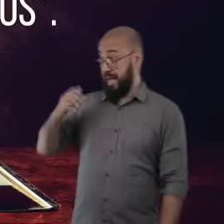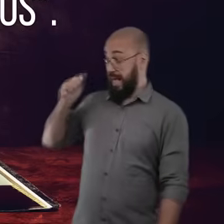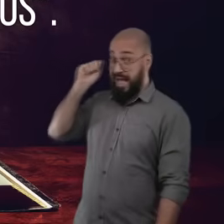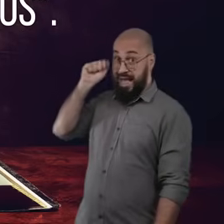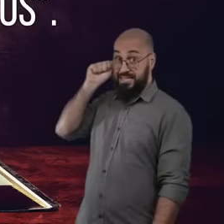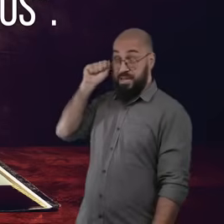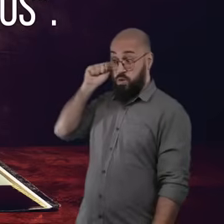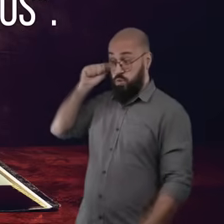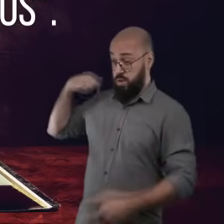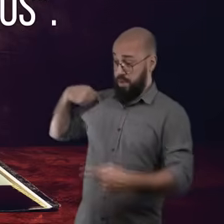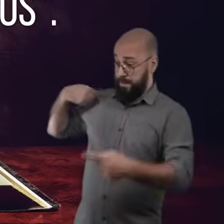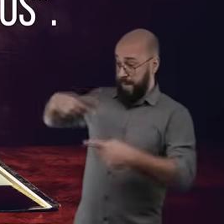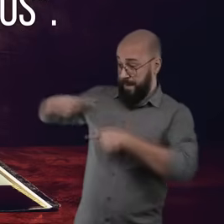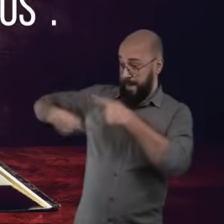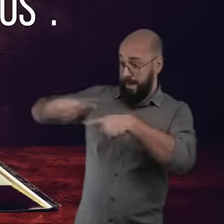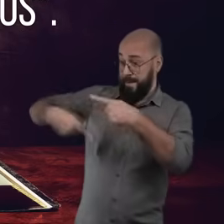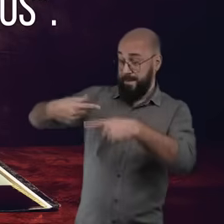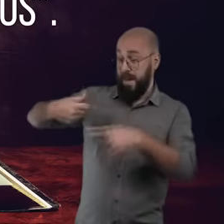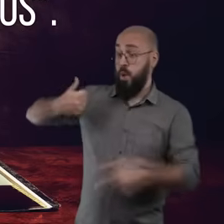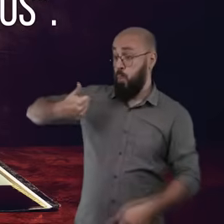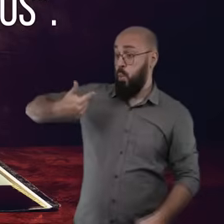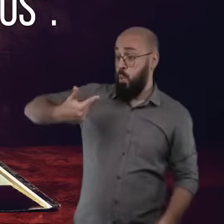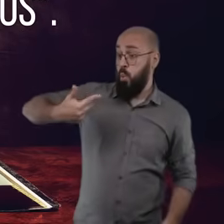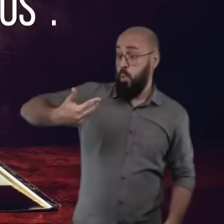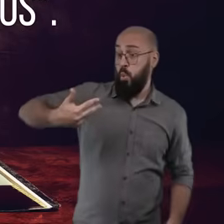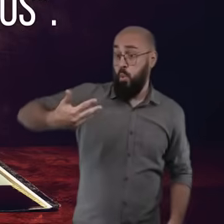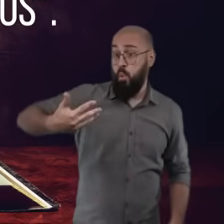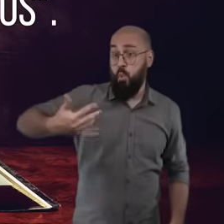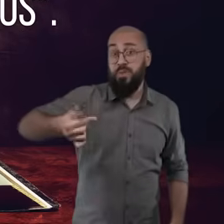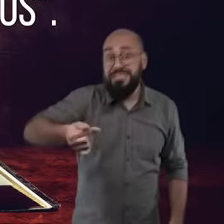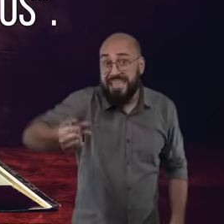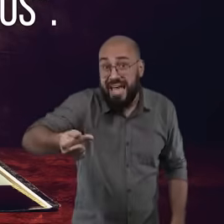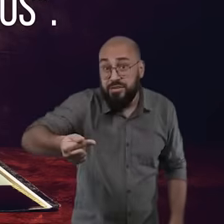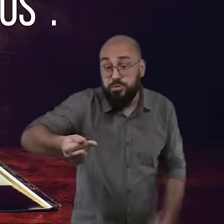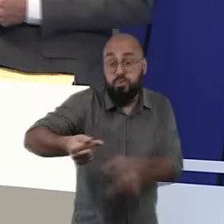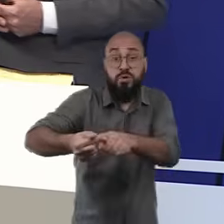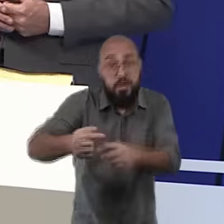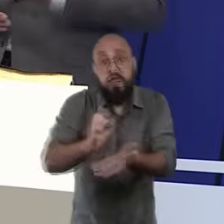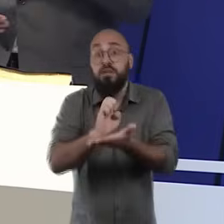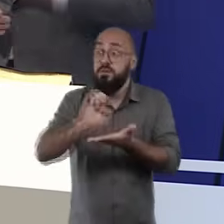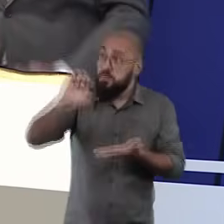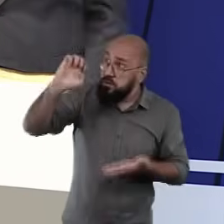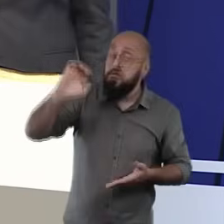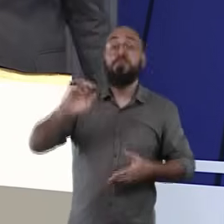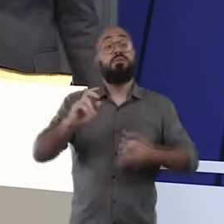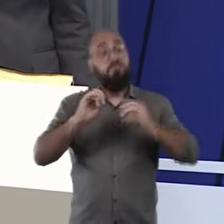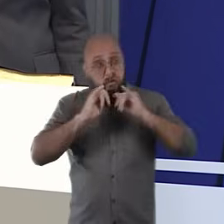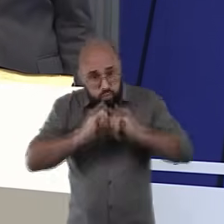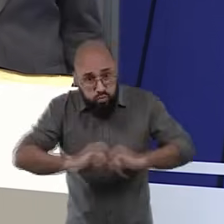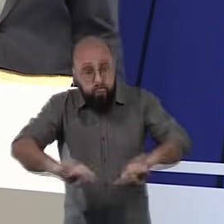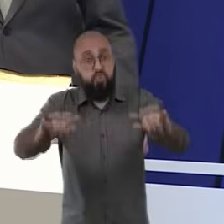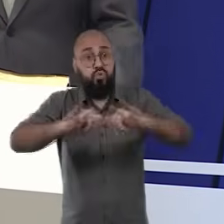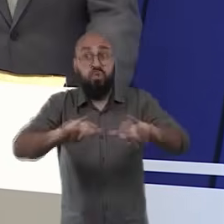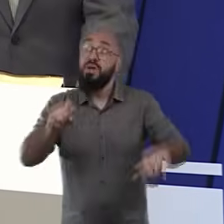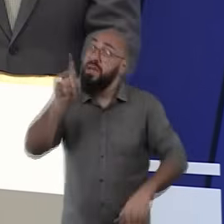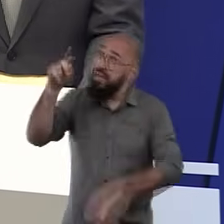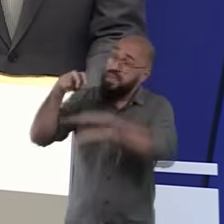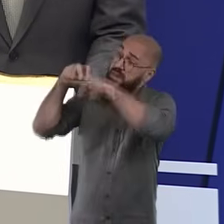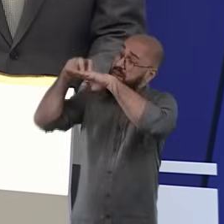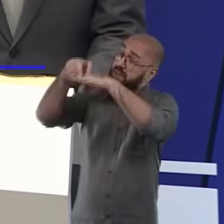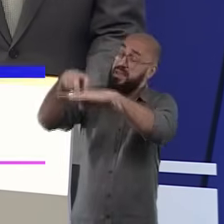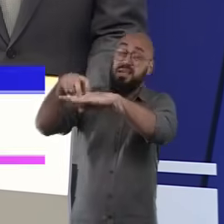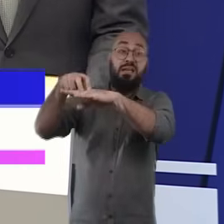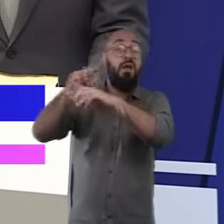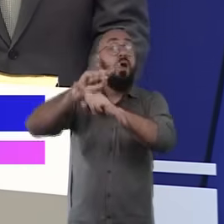dizendo: eis que o Senhor vem com milhares de seus santos. Olha que interessante.